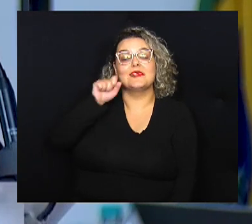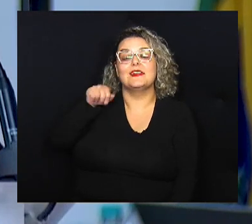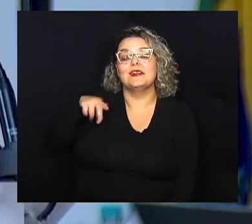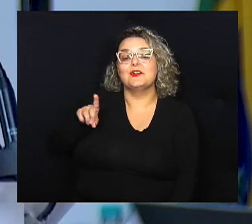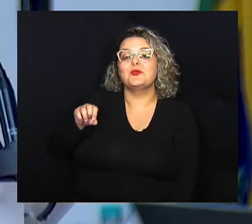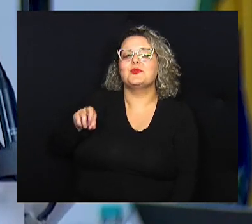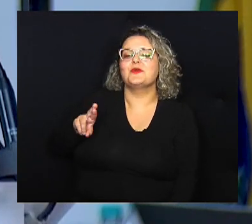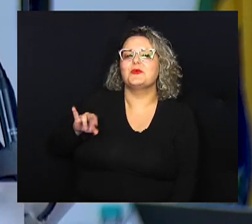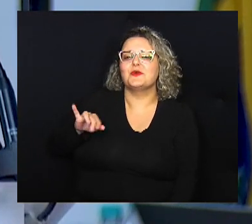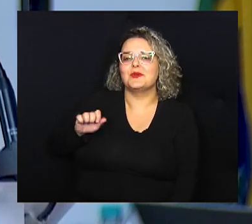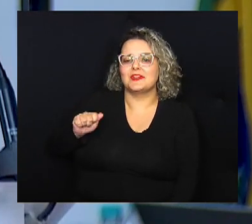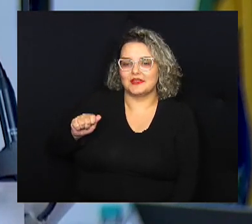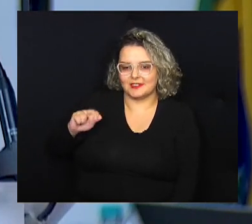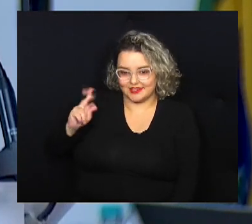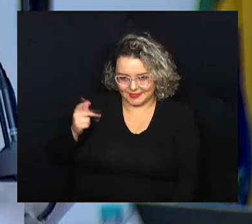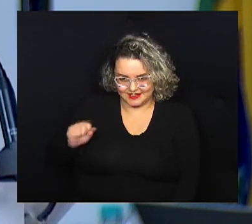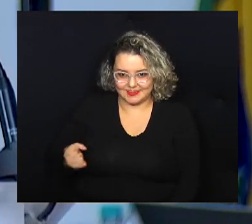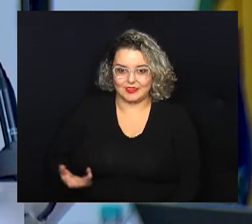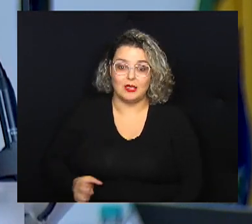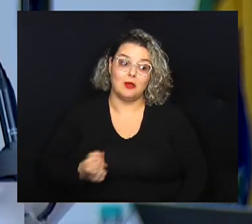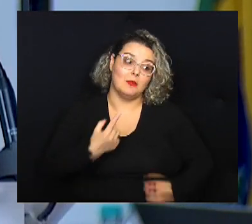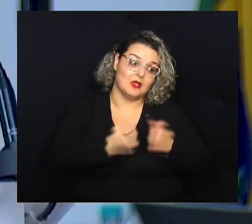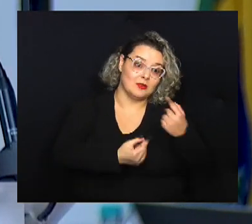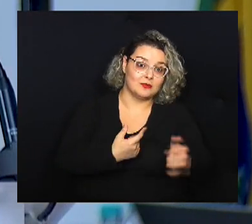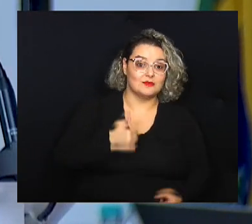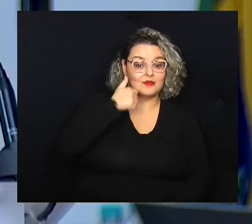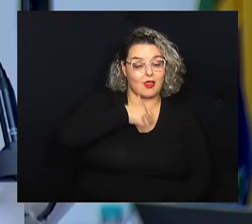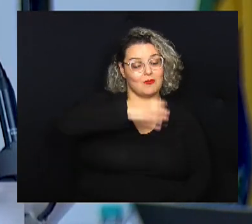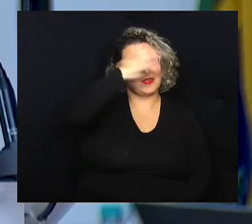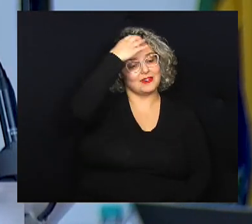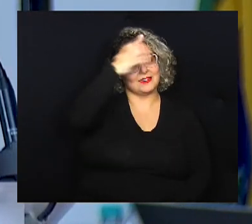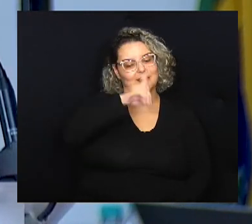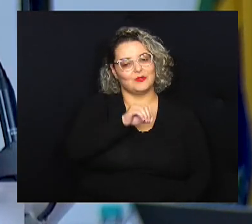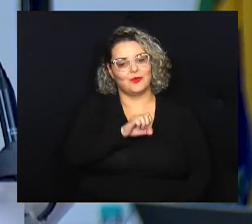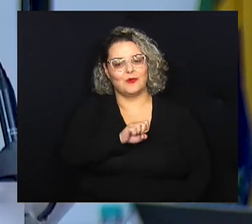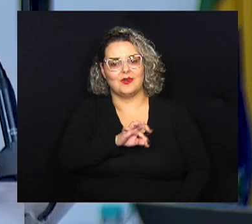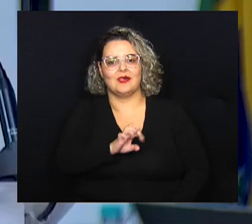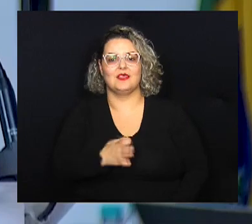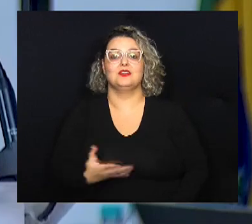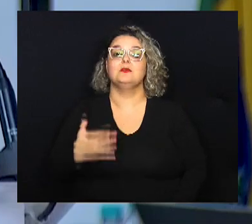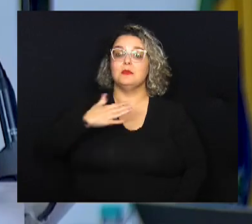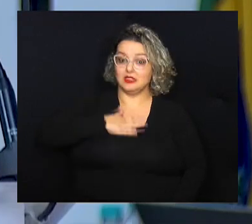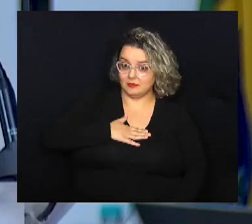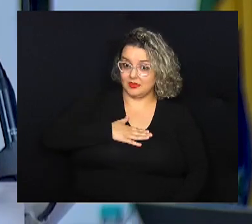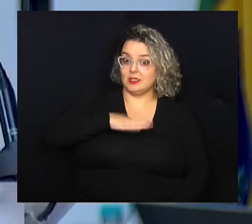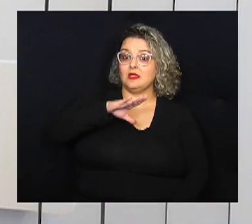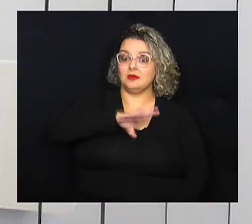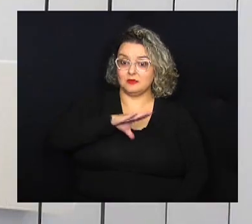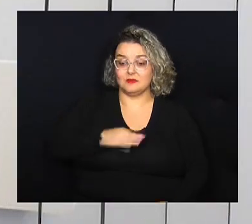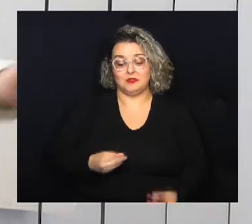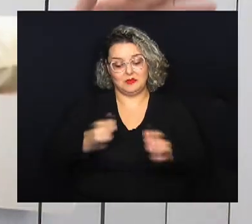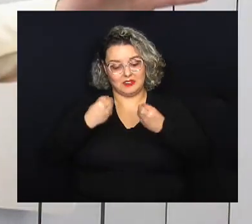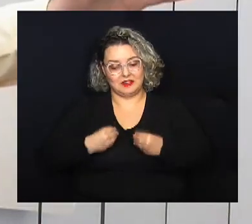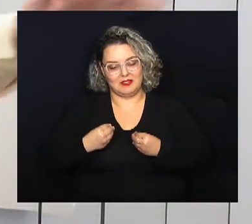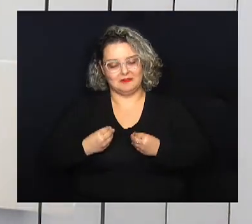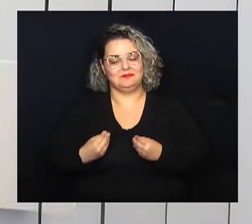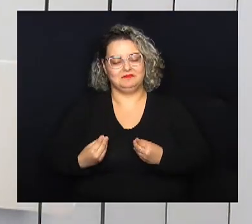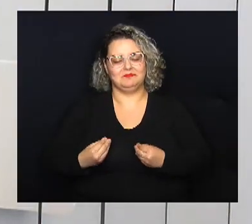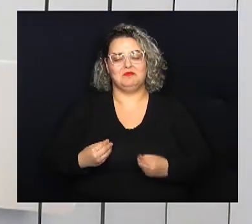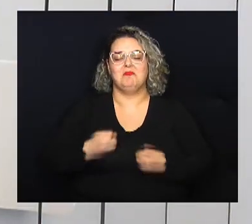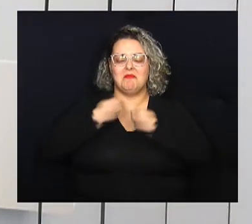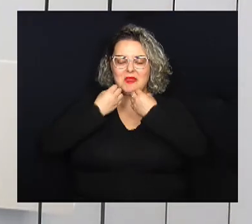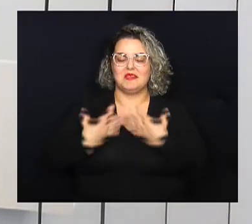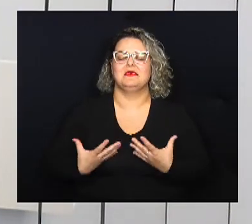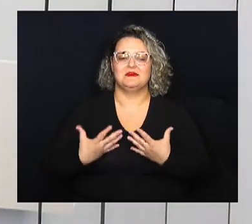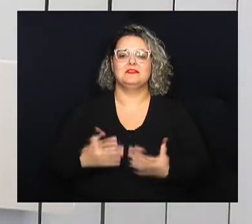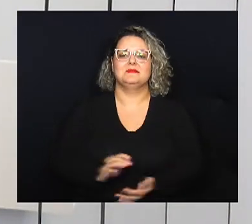é a princesa do oeste. Para mim, é a cidade que bem recompensa o trabalho dedicado. Bom,